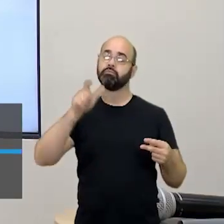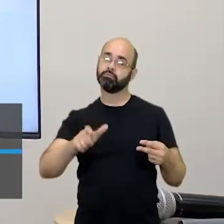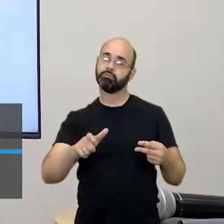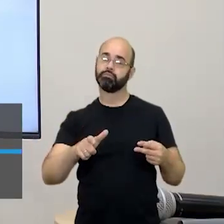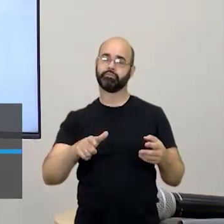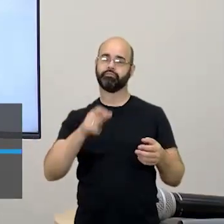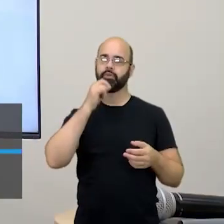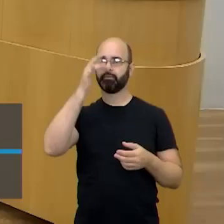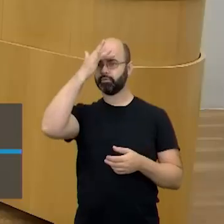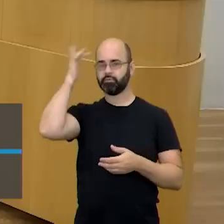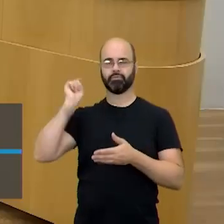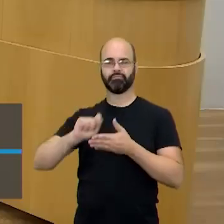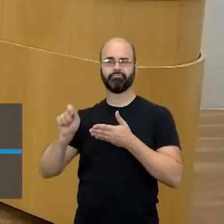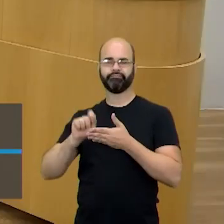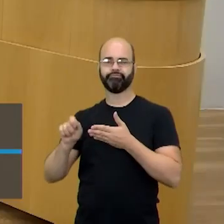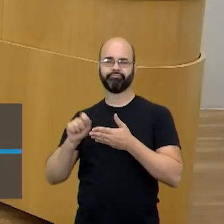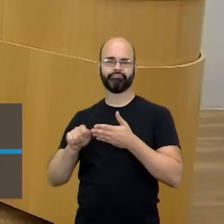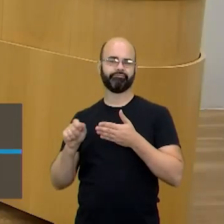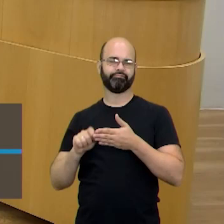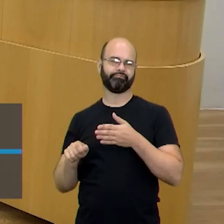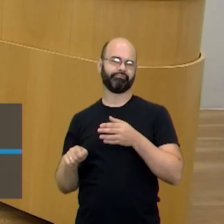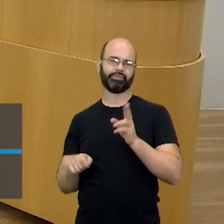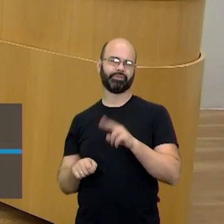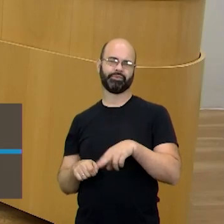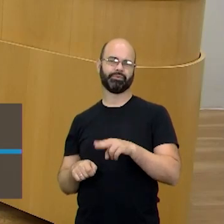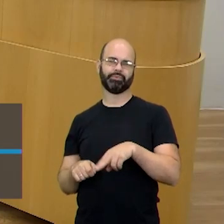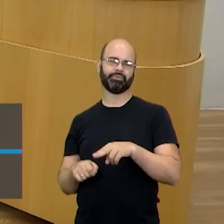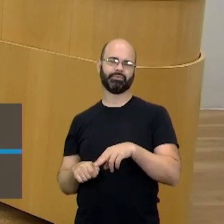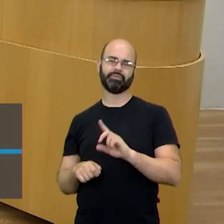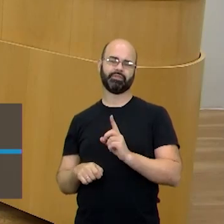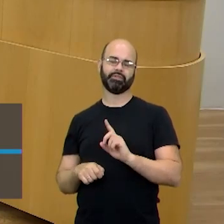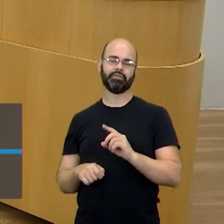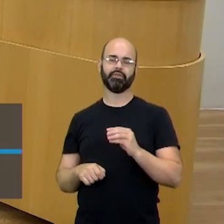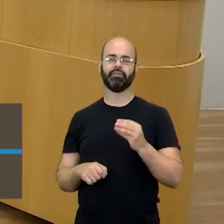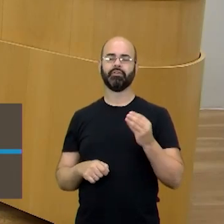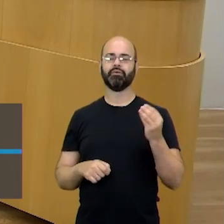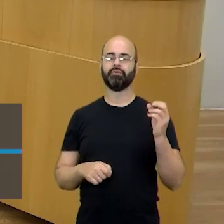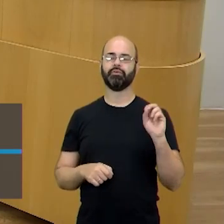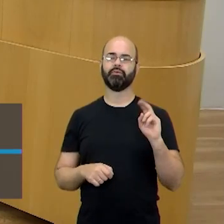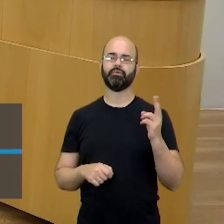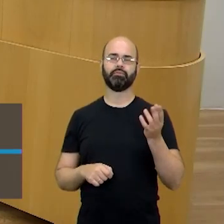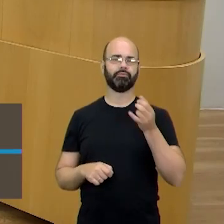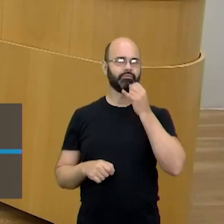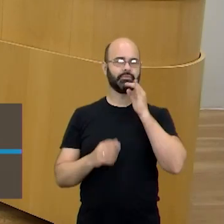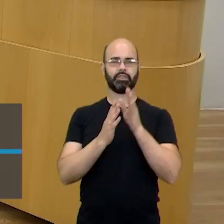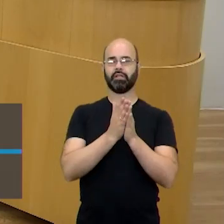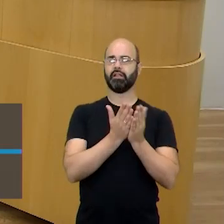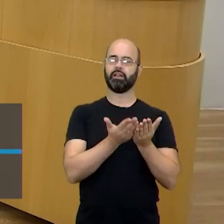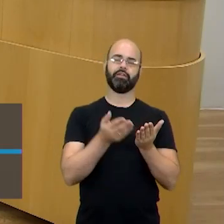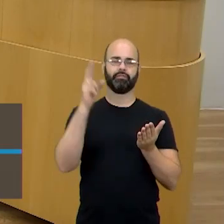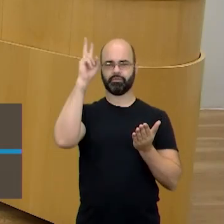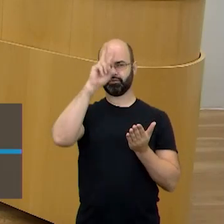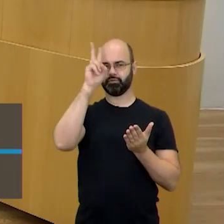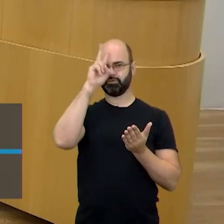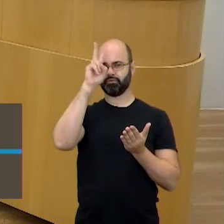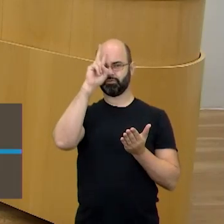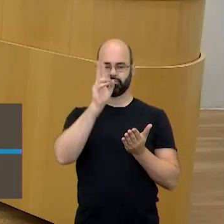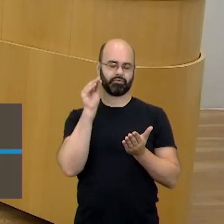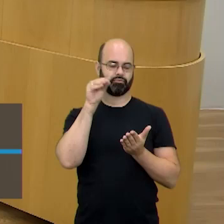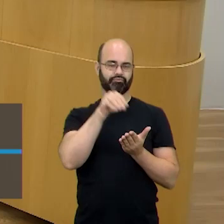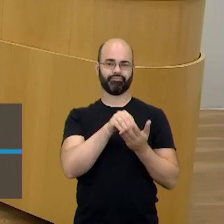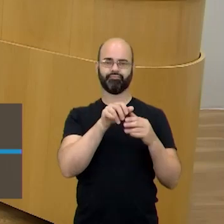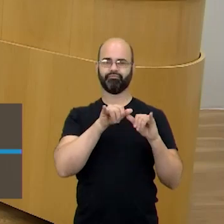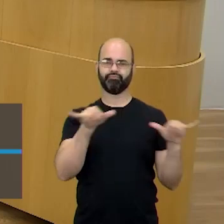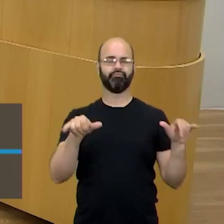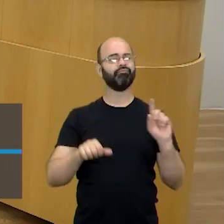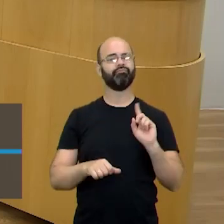por um historiador, que jamais estaria ali publicado num livro de história. A gente